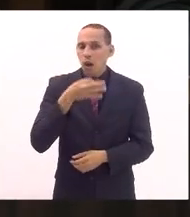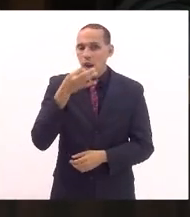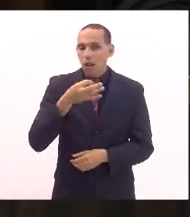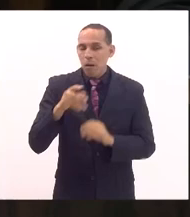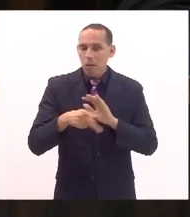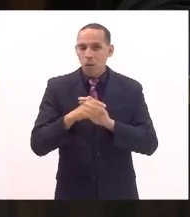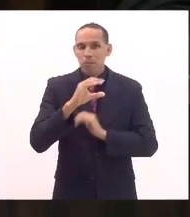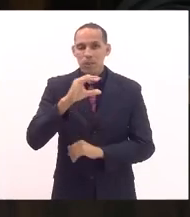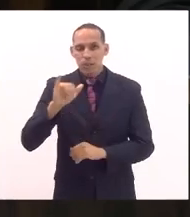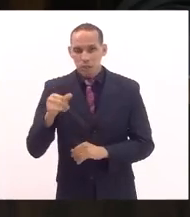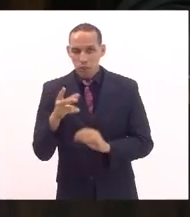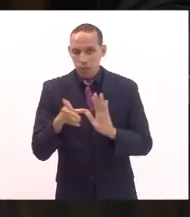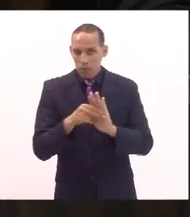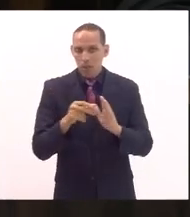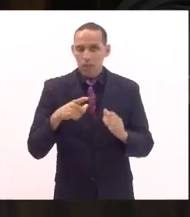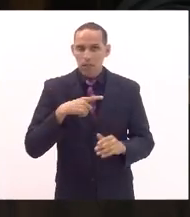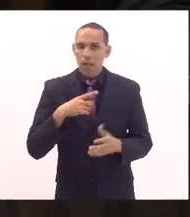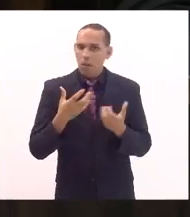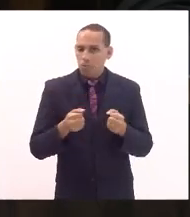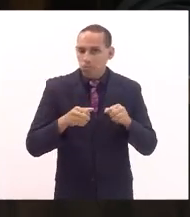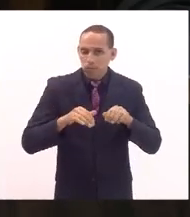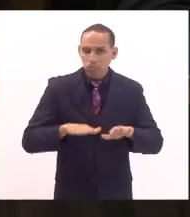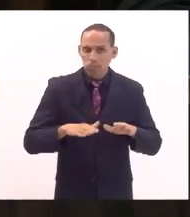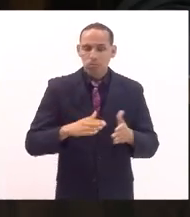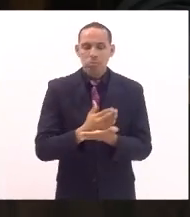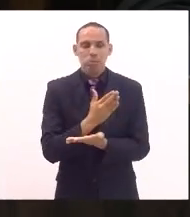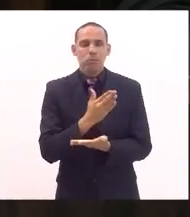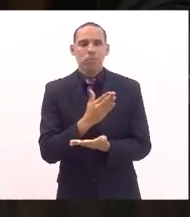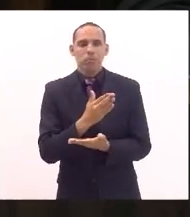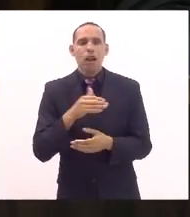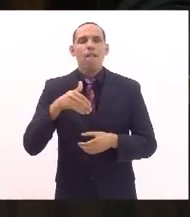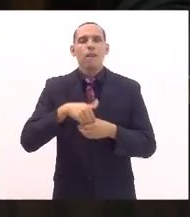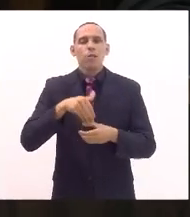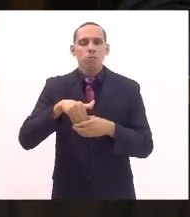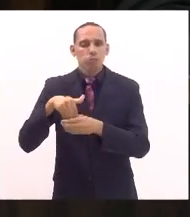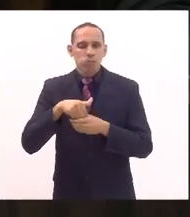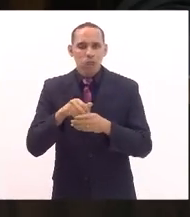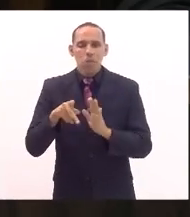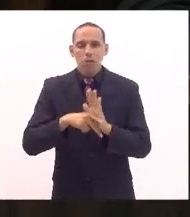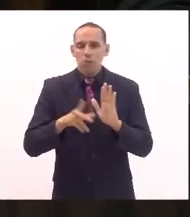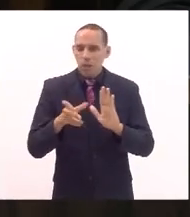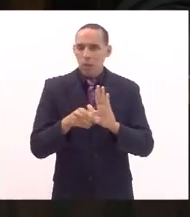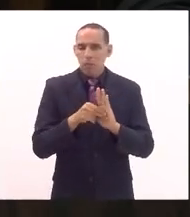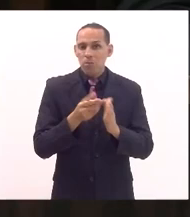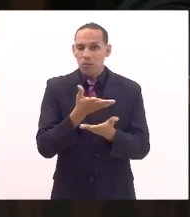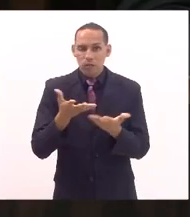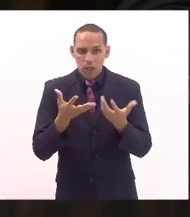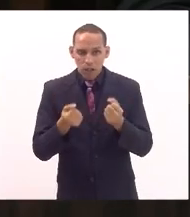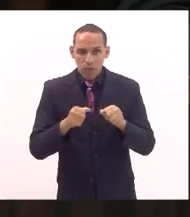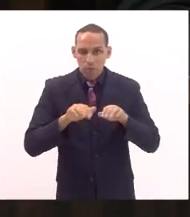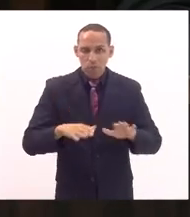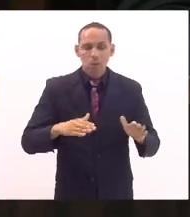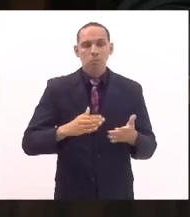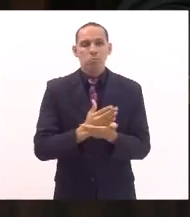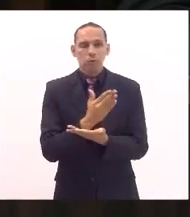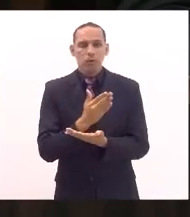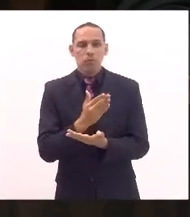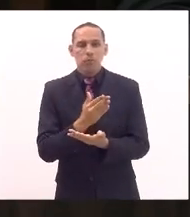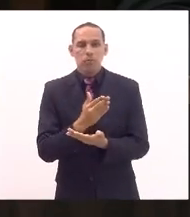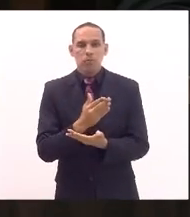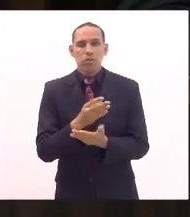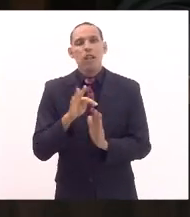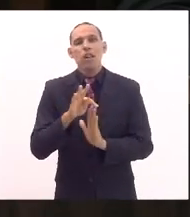comissão de concessão Justiça com emenda sobre a própria descrição aprovado em votação projeto assim vendados seus que aprovam permaneçam Como estão aprovado